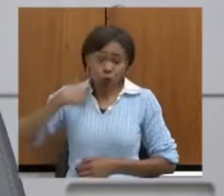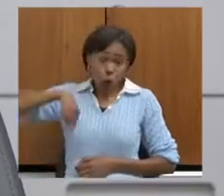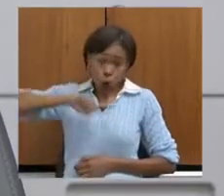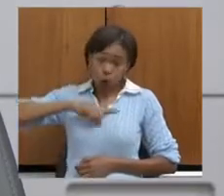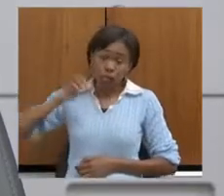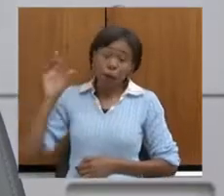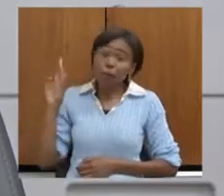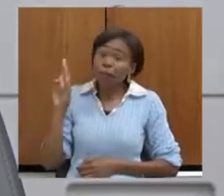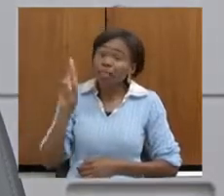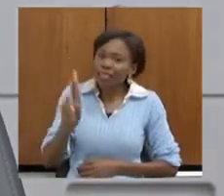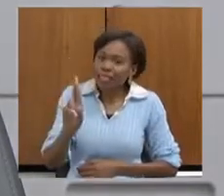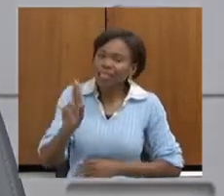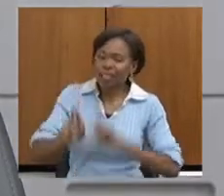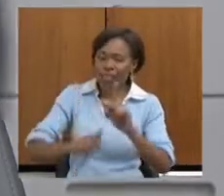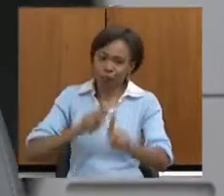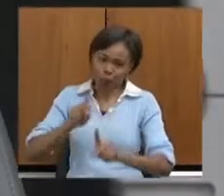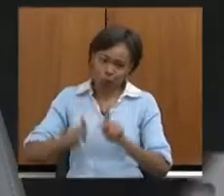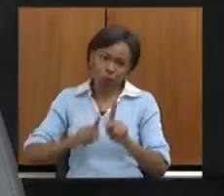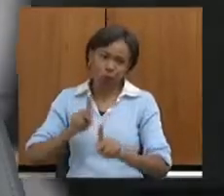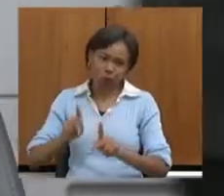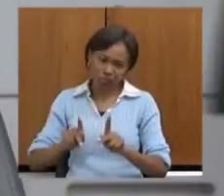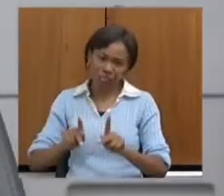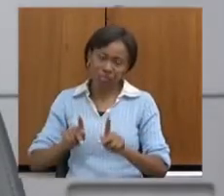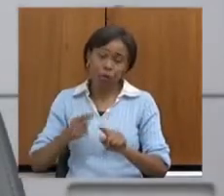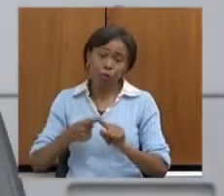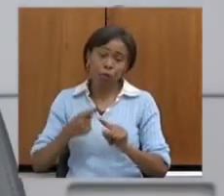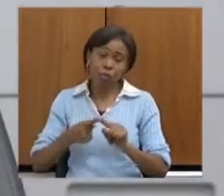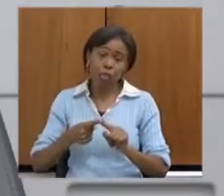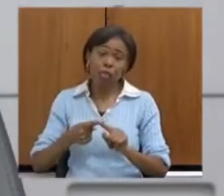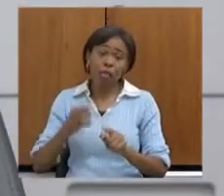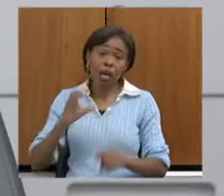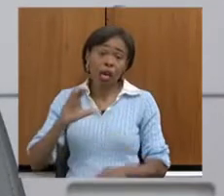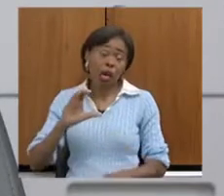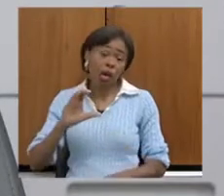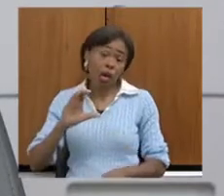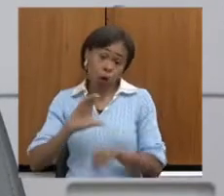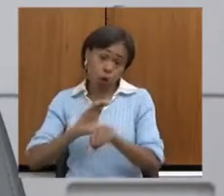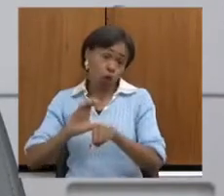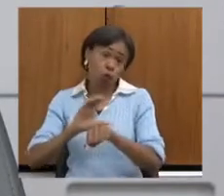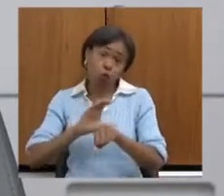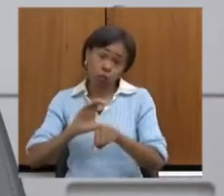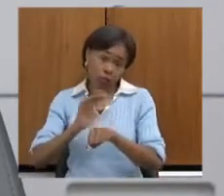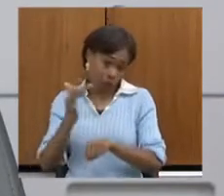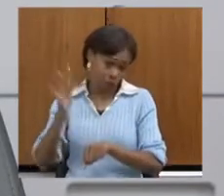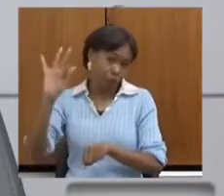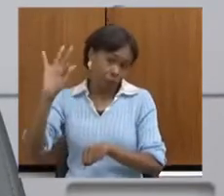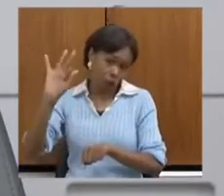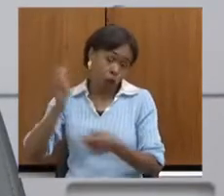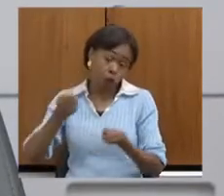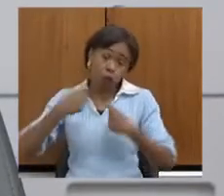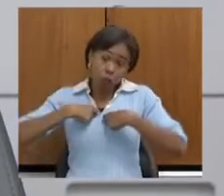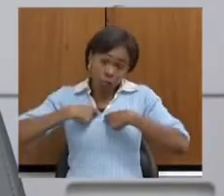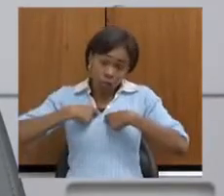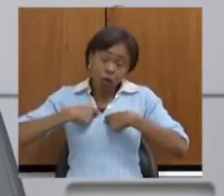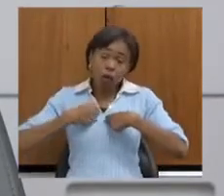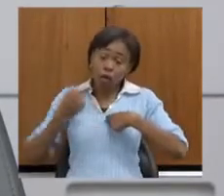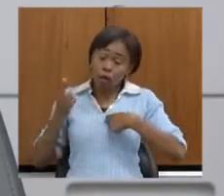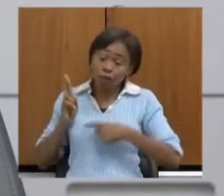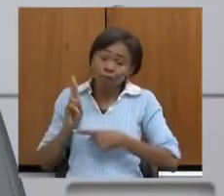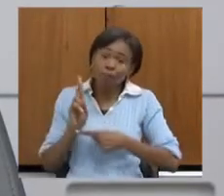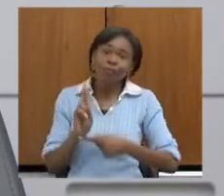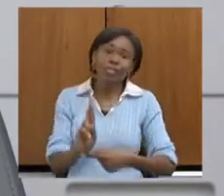né como instituição E por que a Constituição Federal nos colocou nessa posição como instrumento de expressão de regime